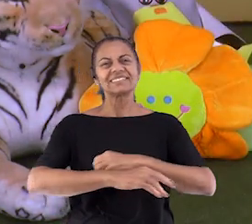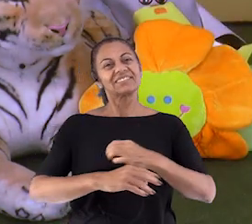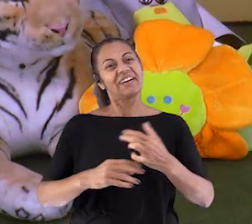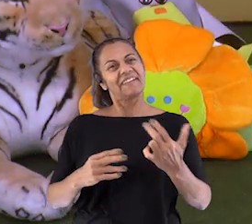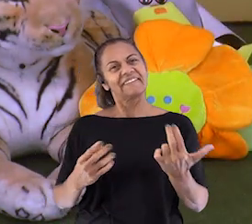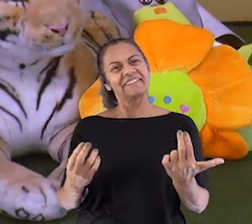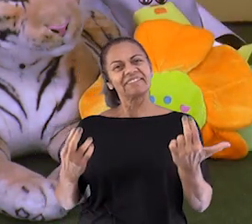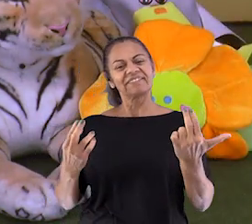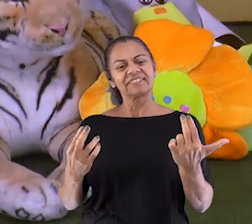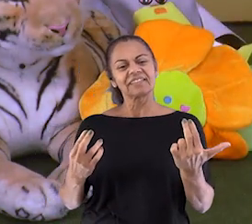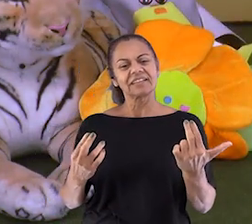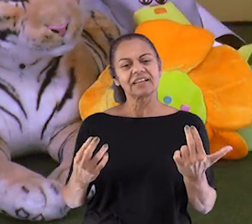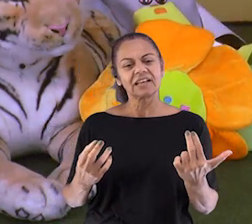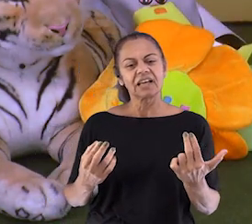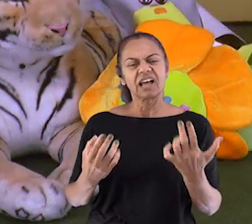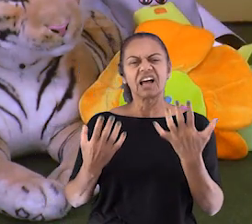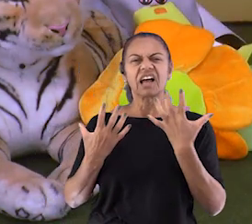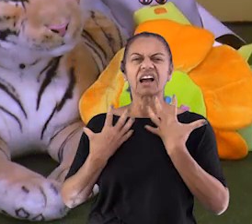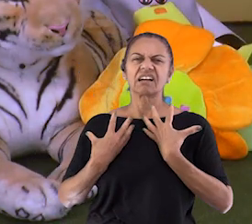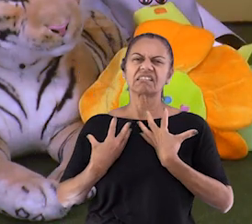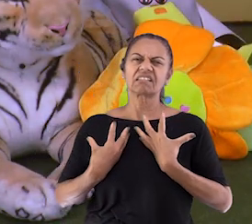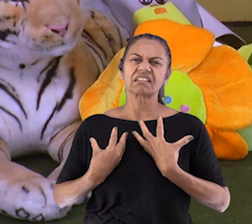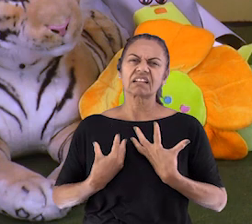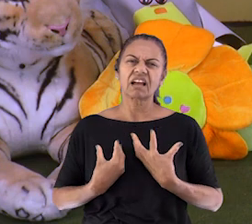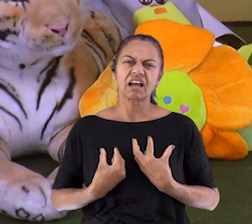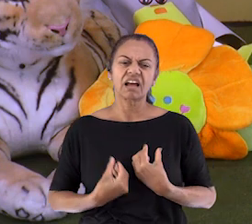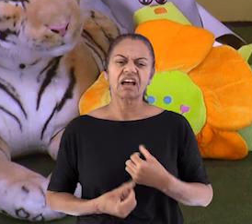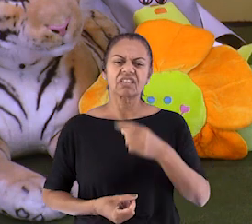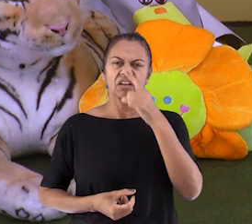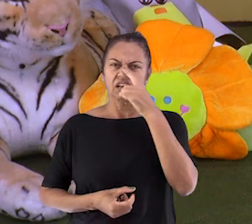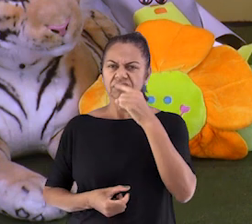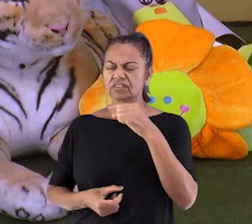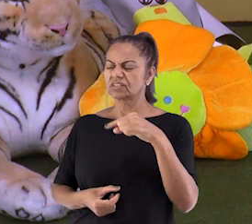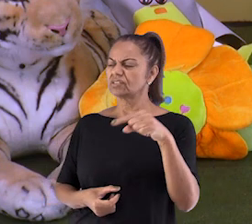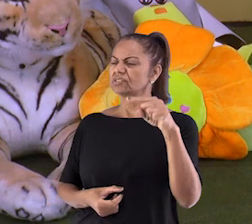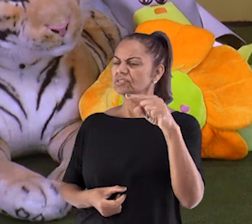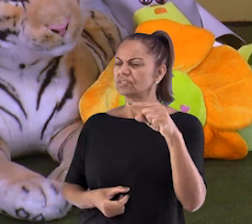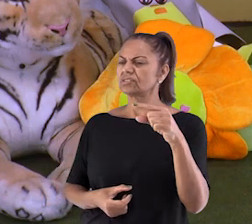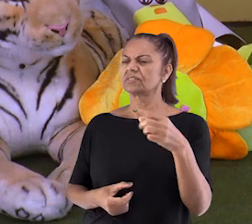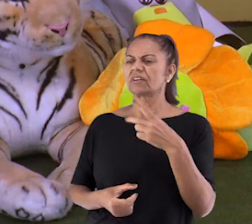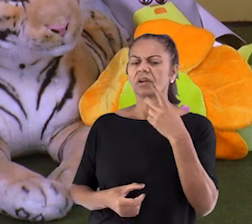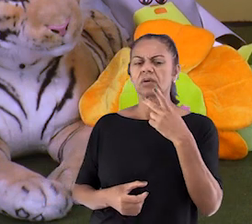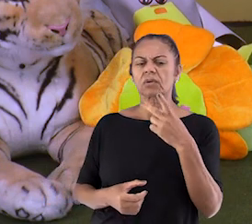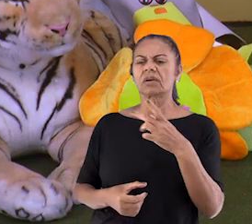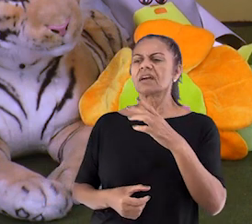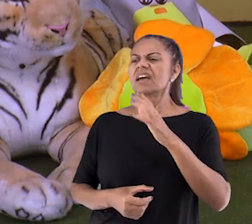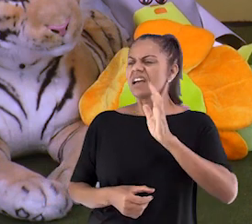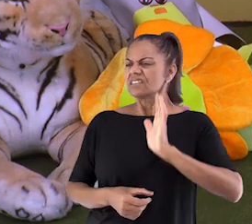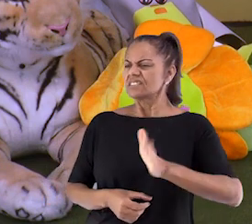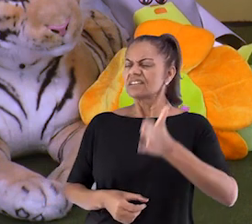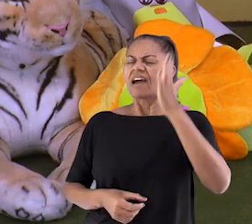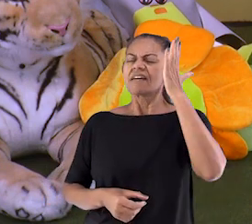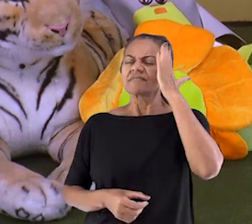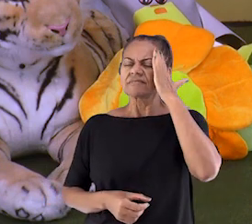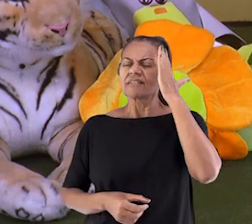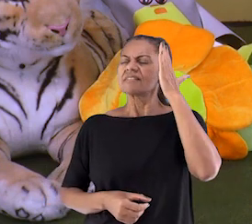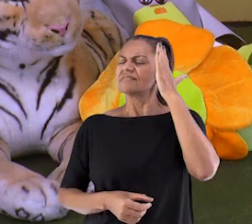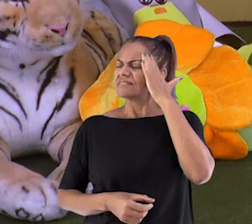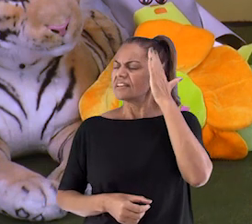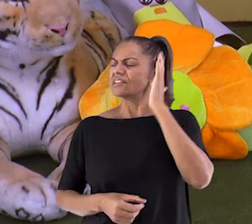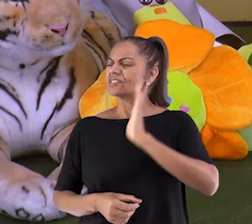Desanimado e cansado, ao fim do dia, o elefantinho falou: já sei a quem